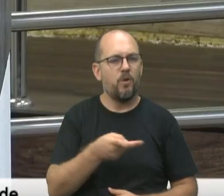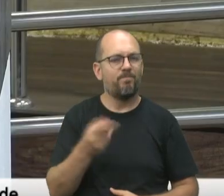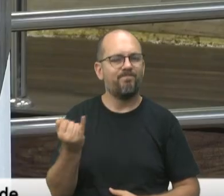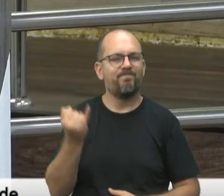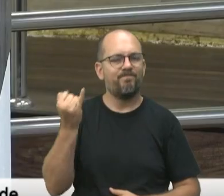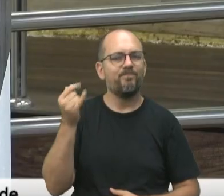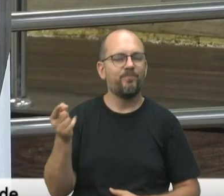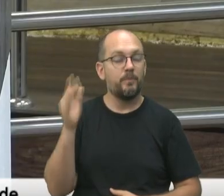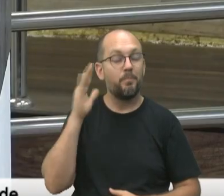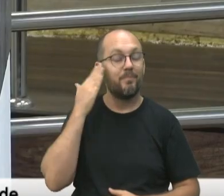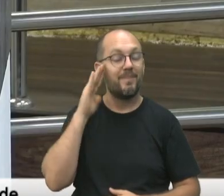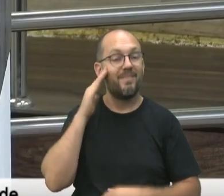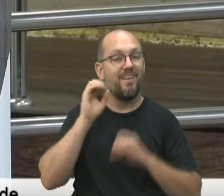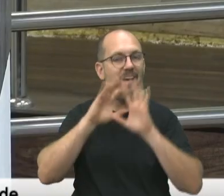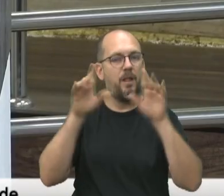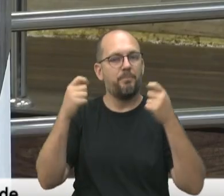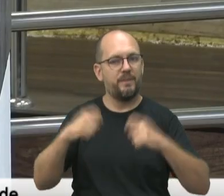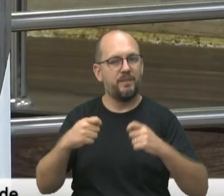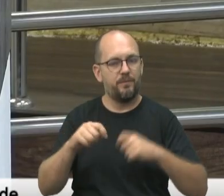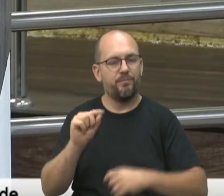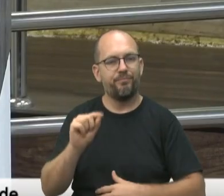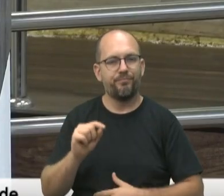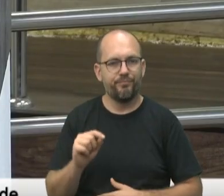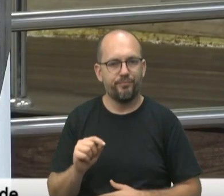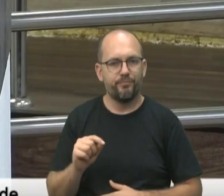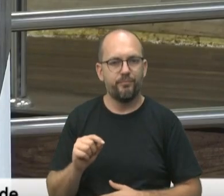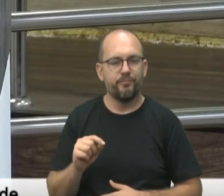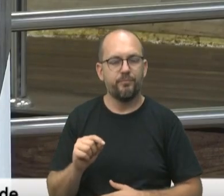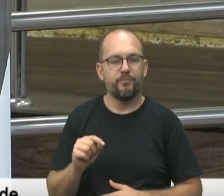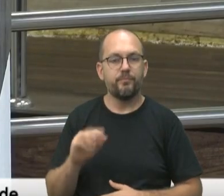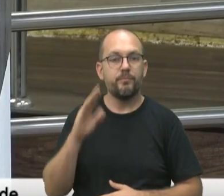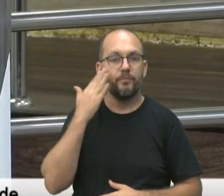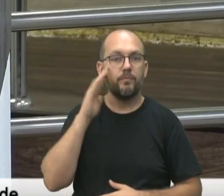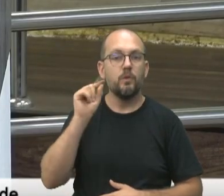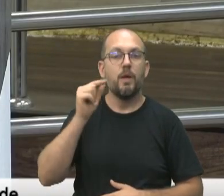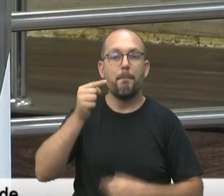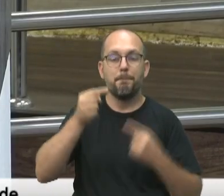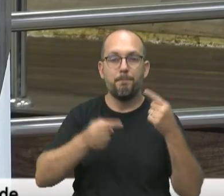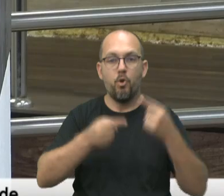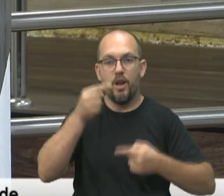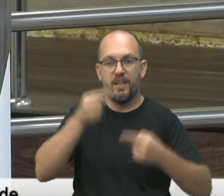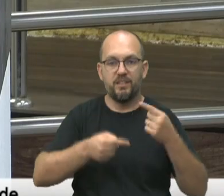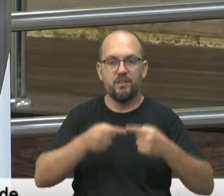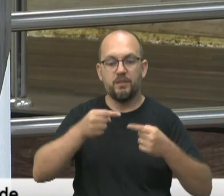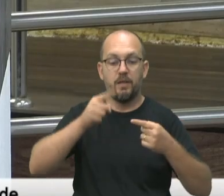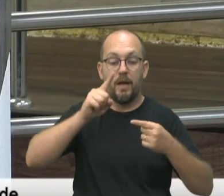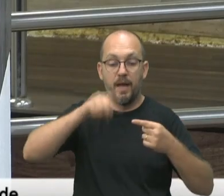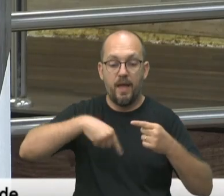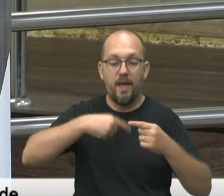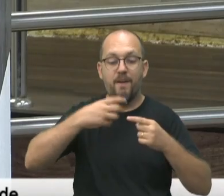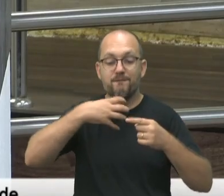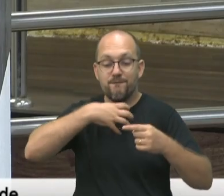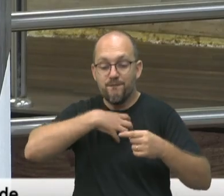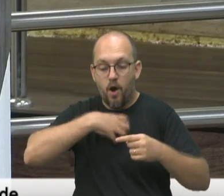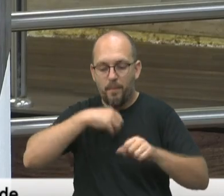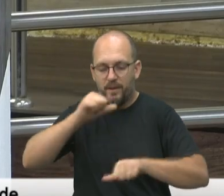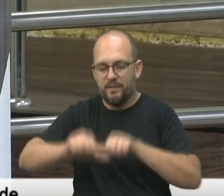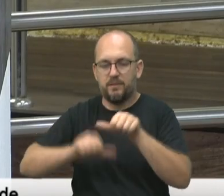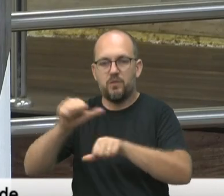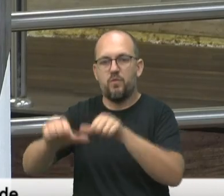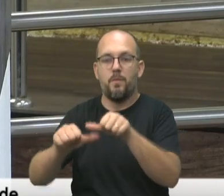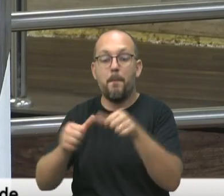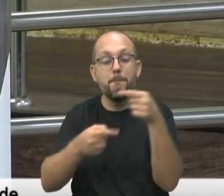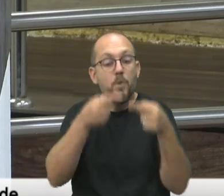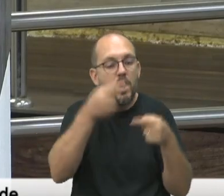precisa entender. A gente precisa entender que a política é o meio de transformação, não tem outro meio a